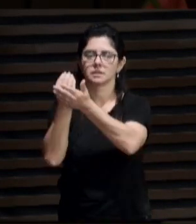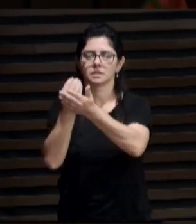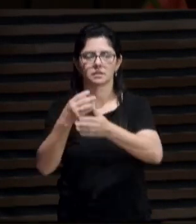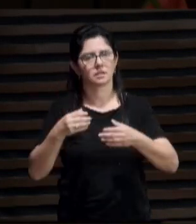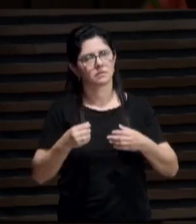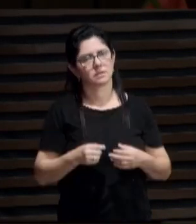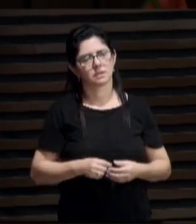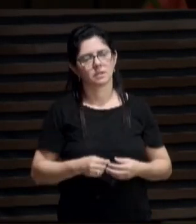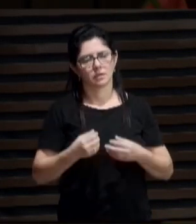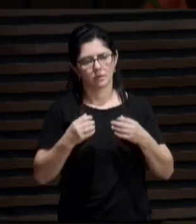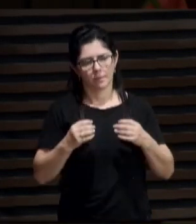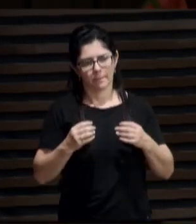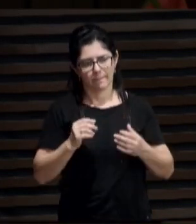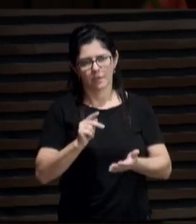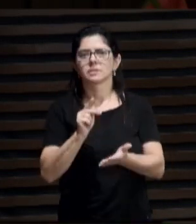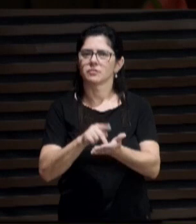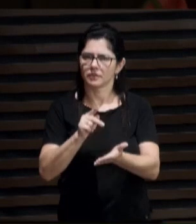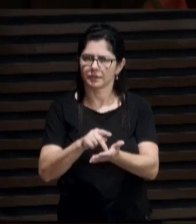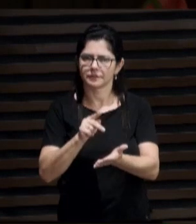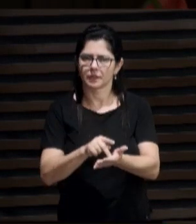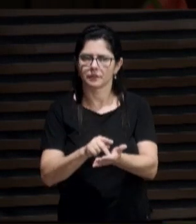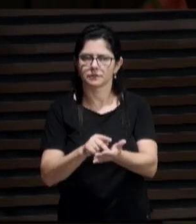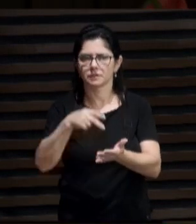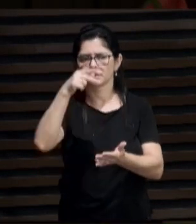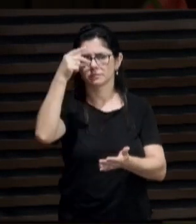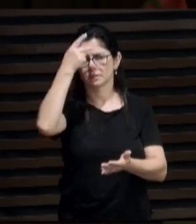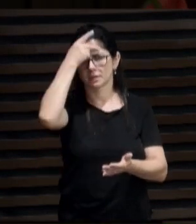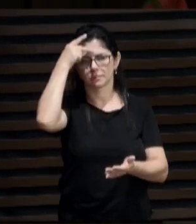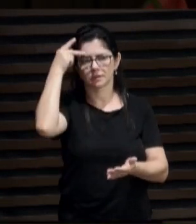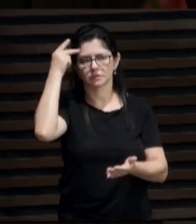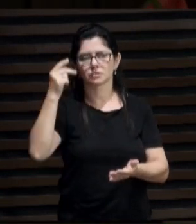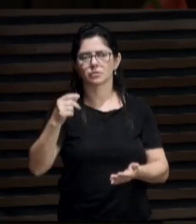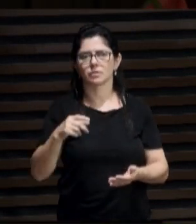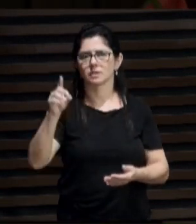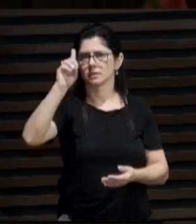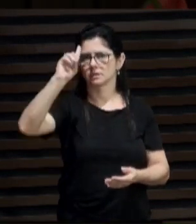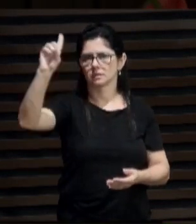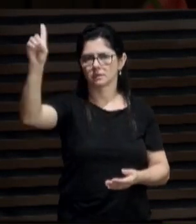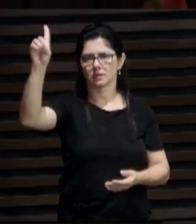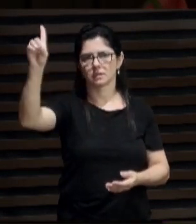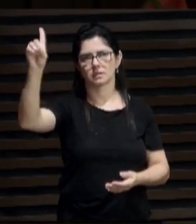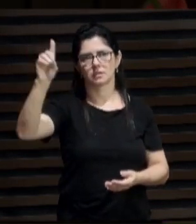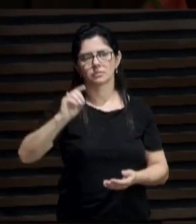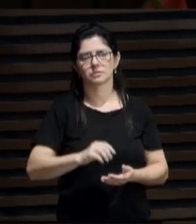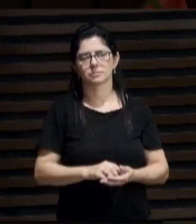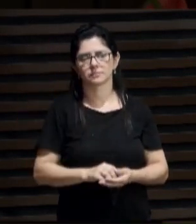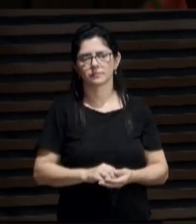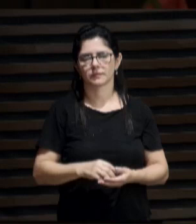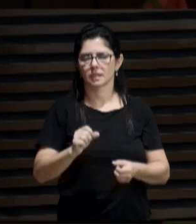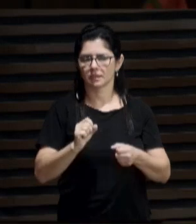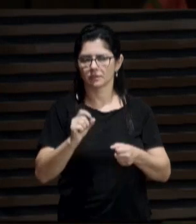por causa da verdade de quem Deus é e do que Ele fez